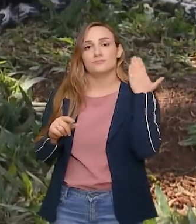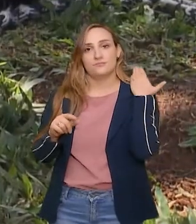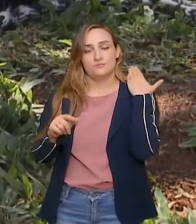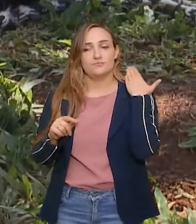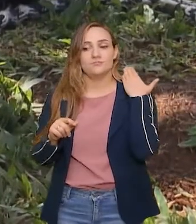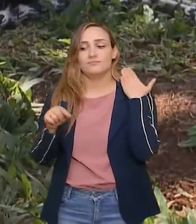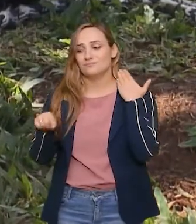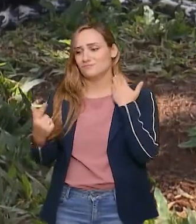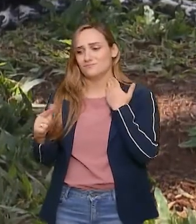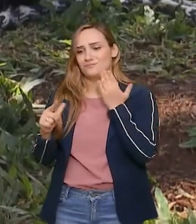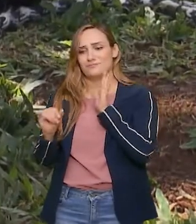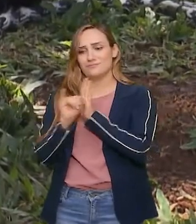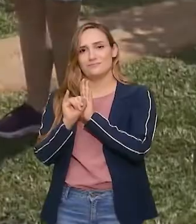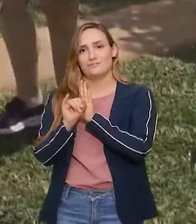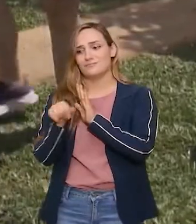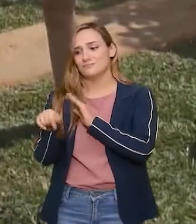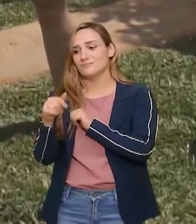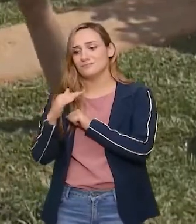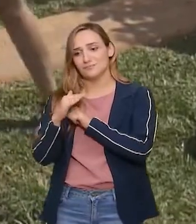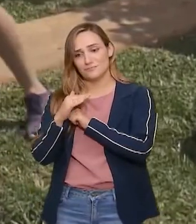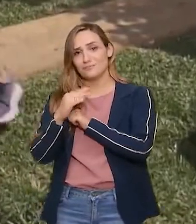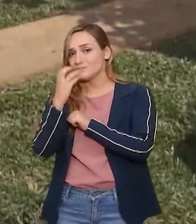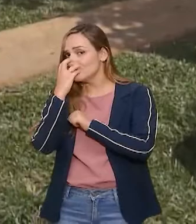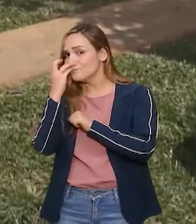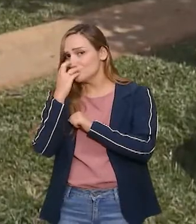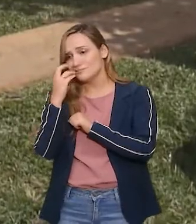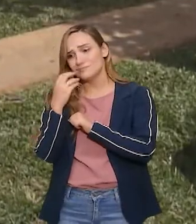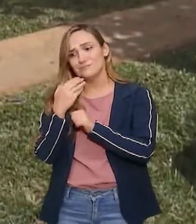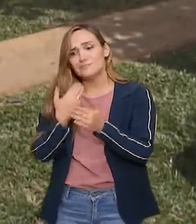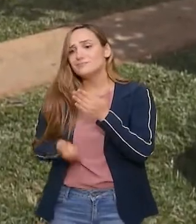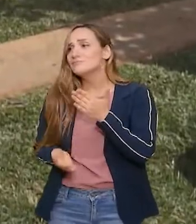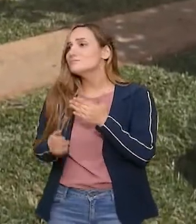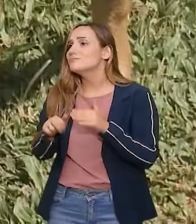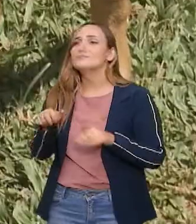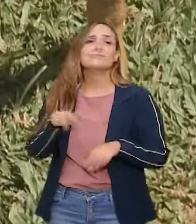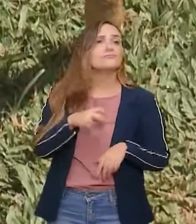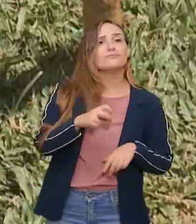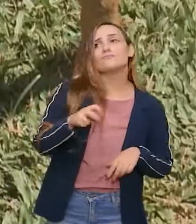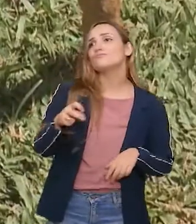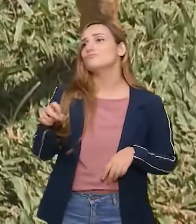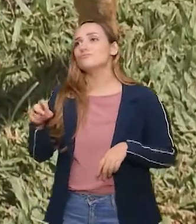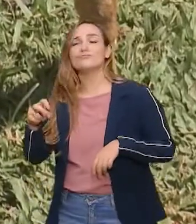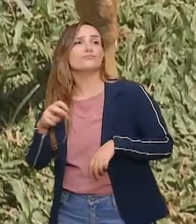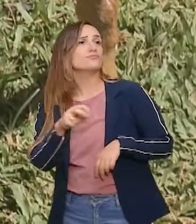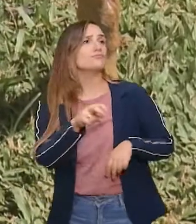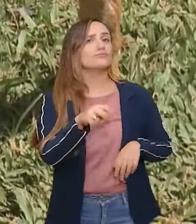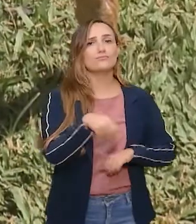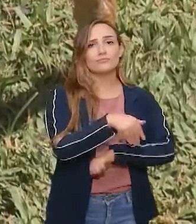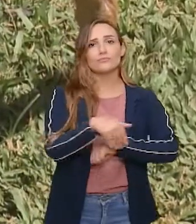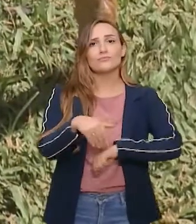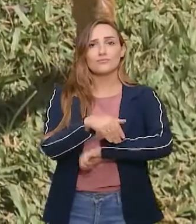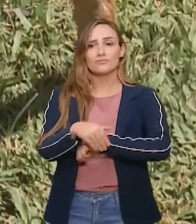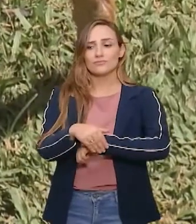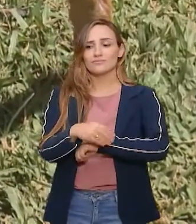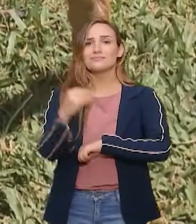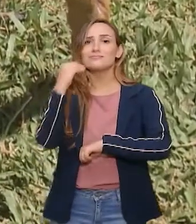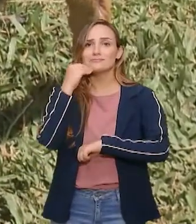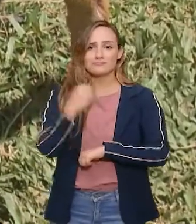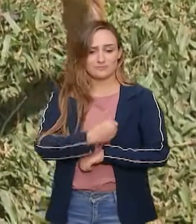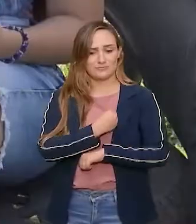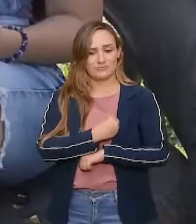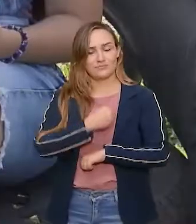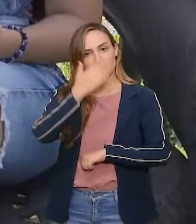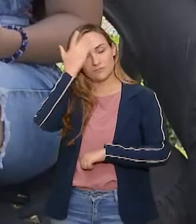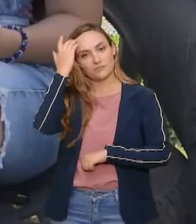uma identidade, digamos assim, esse carinha estava perdido por aí, vivendo na rua, ou melhor,